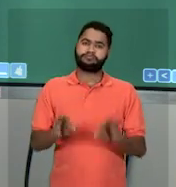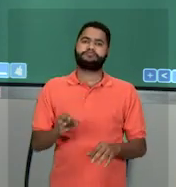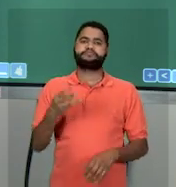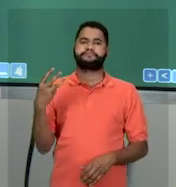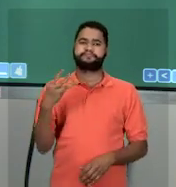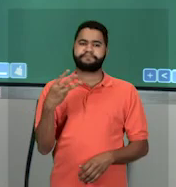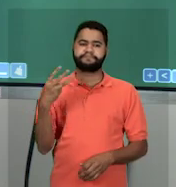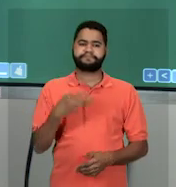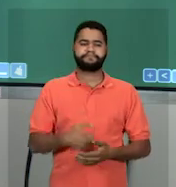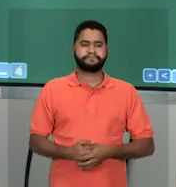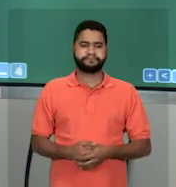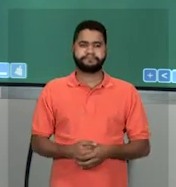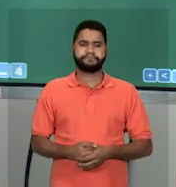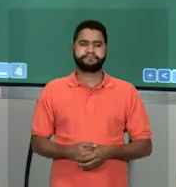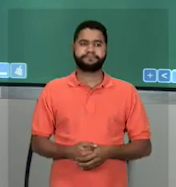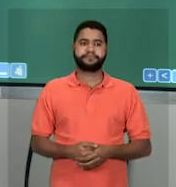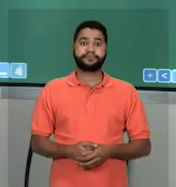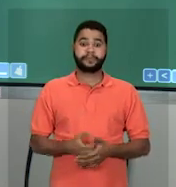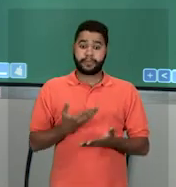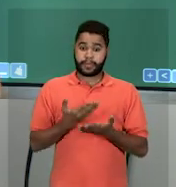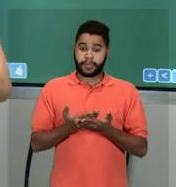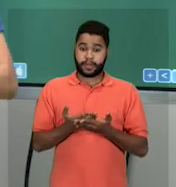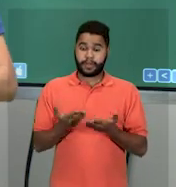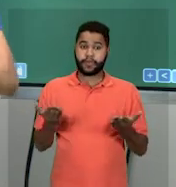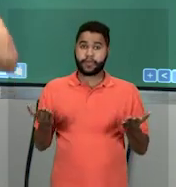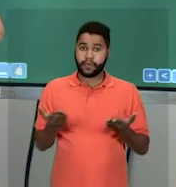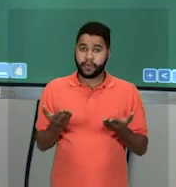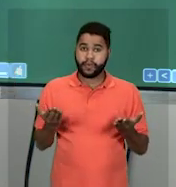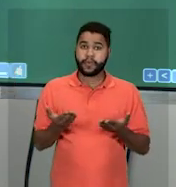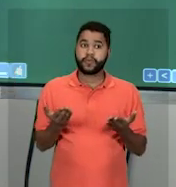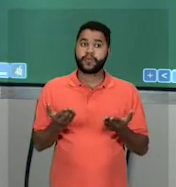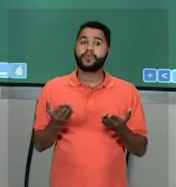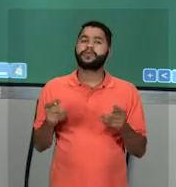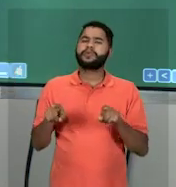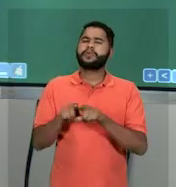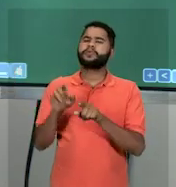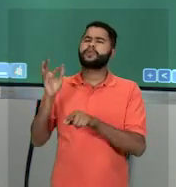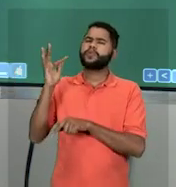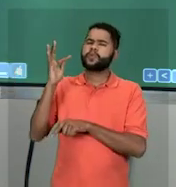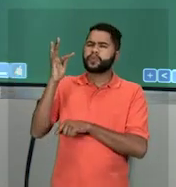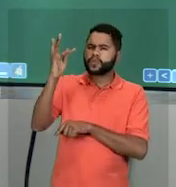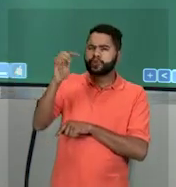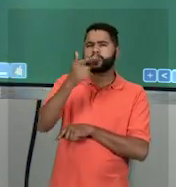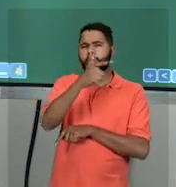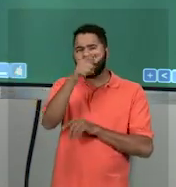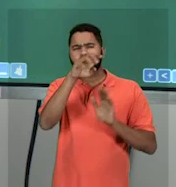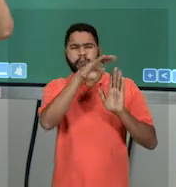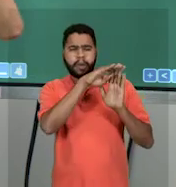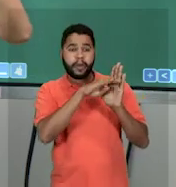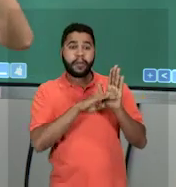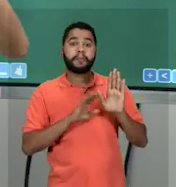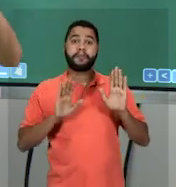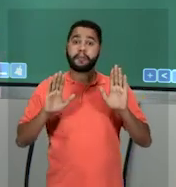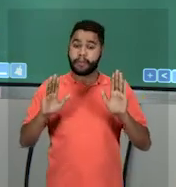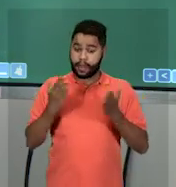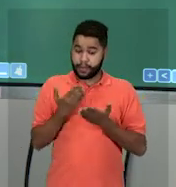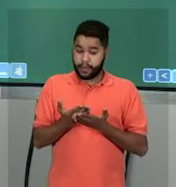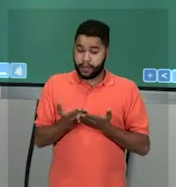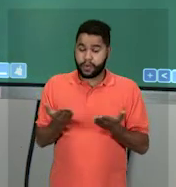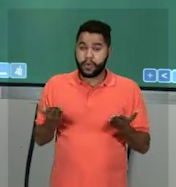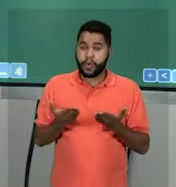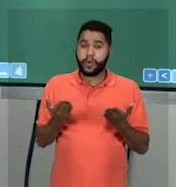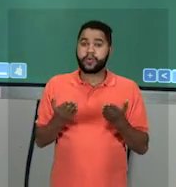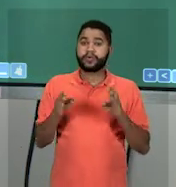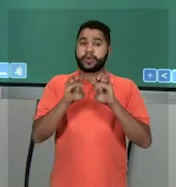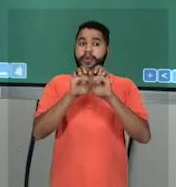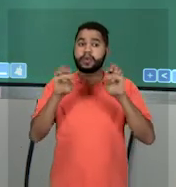e três Beleza então na onde hoje beleza e no futuro ele vai ver outras propriedades Mas aonde hoje nós vamos resolver